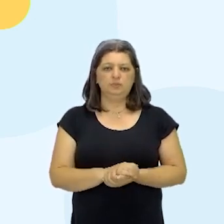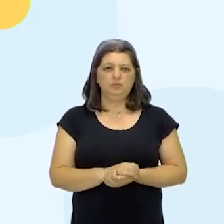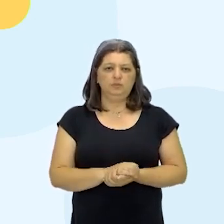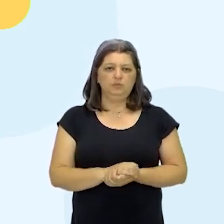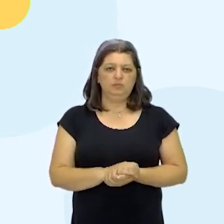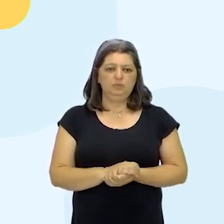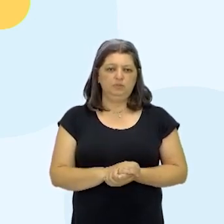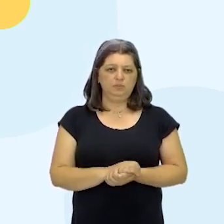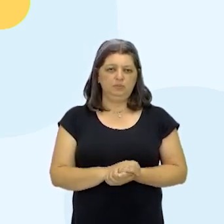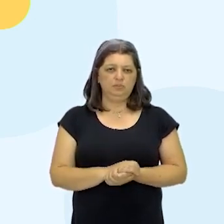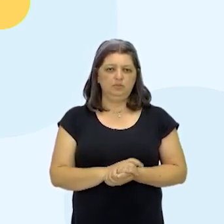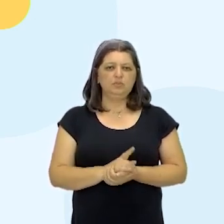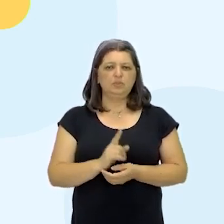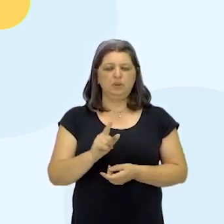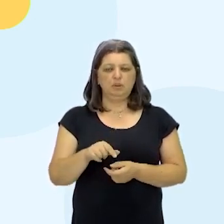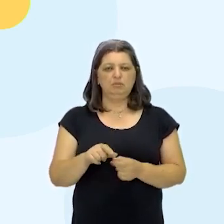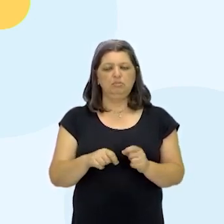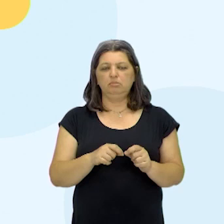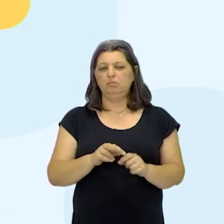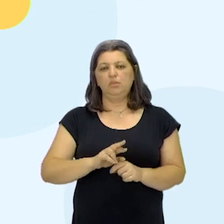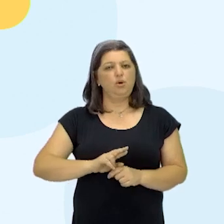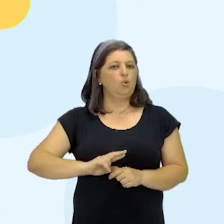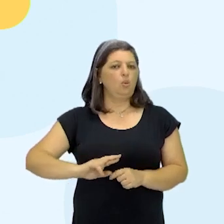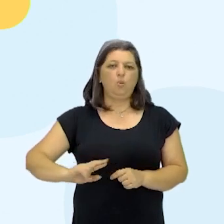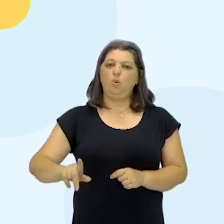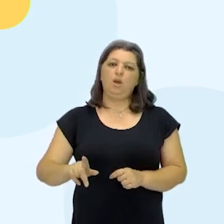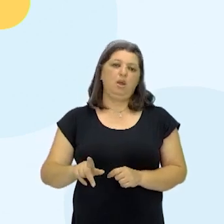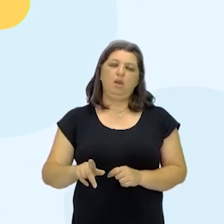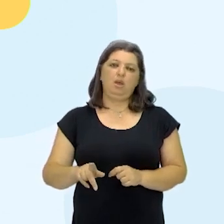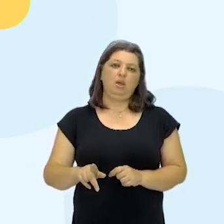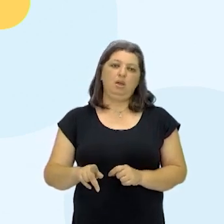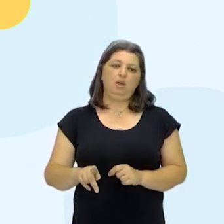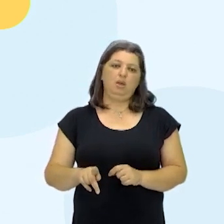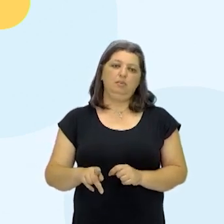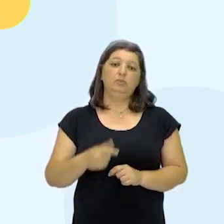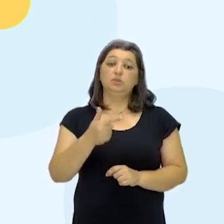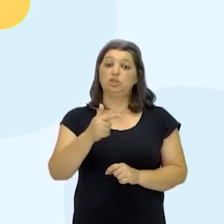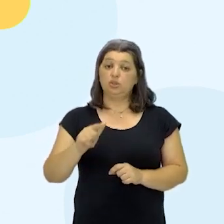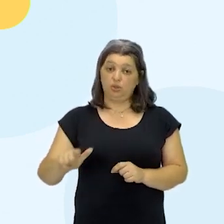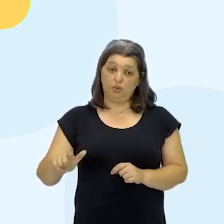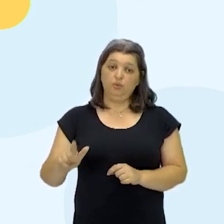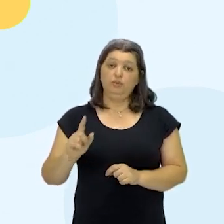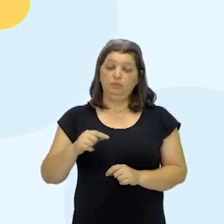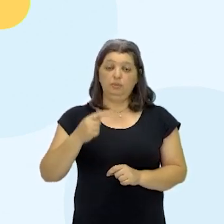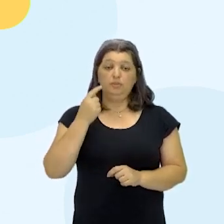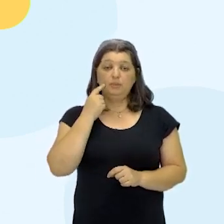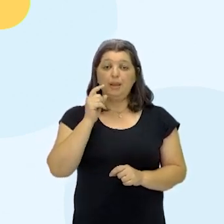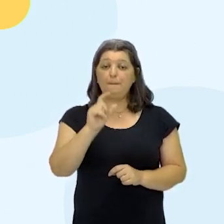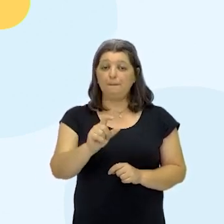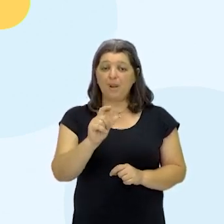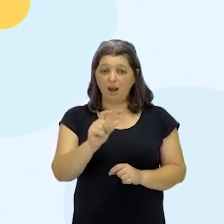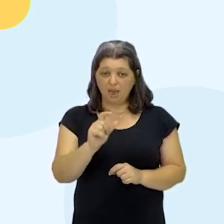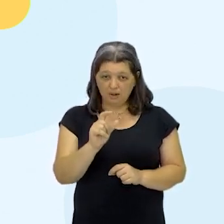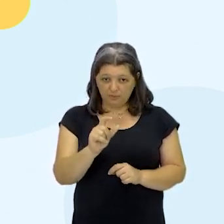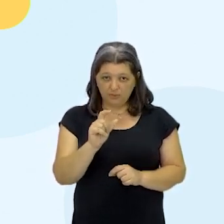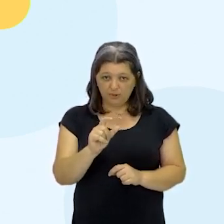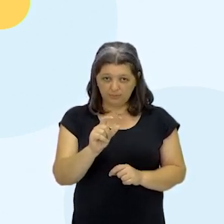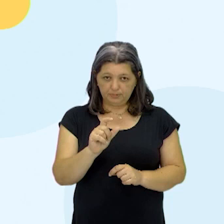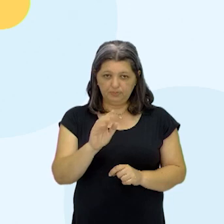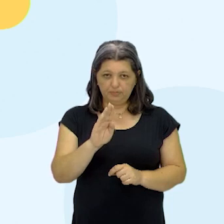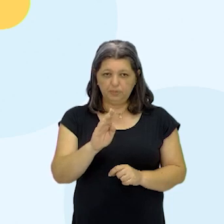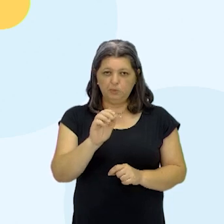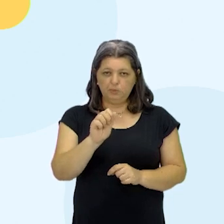actual experience. Que não é baseada, e de novo, ó. Vou falar da pronúncia dessa palavra based.